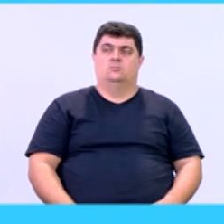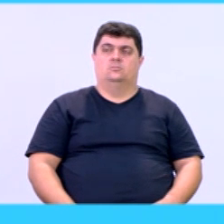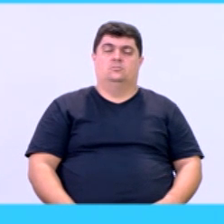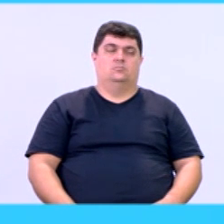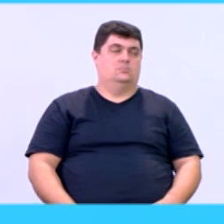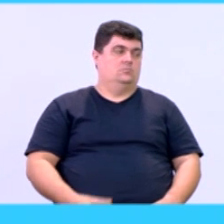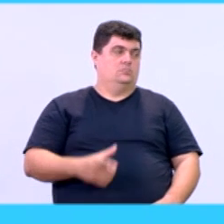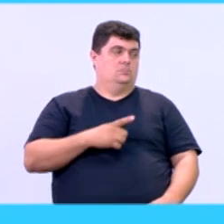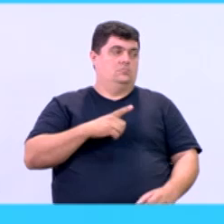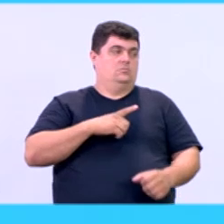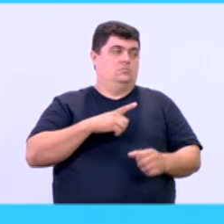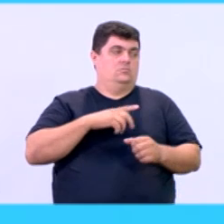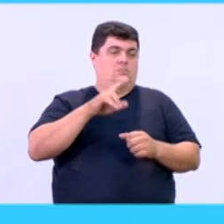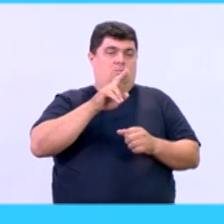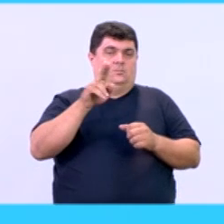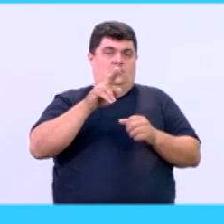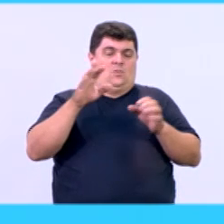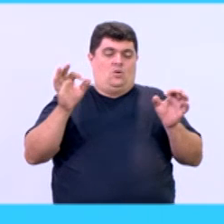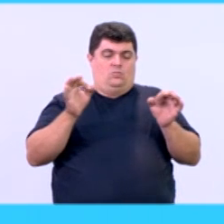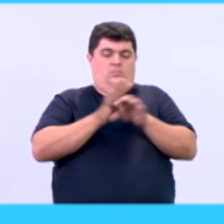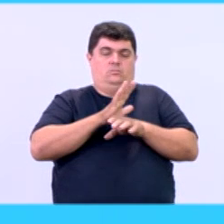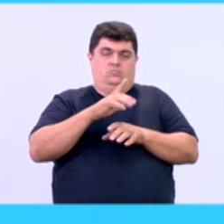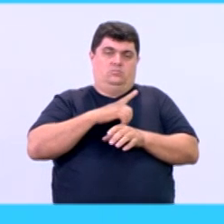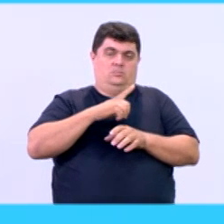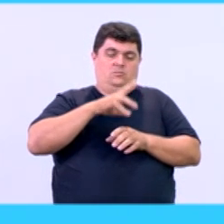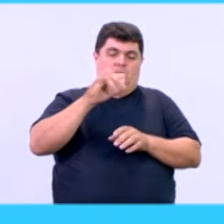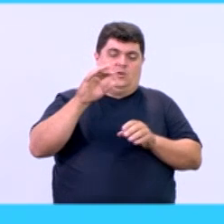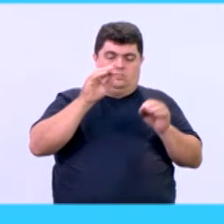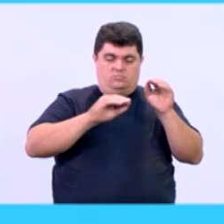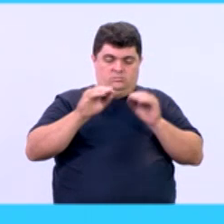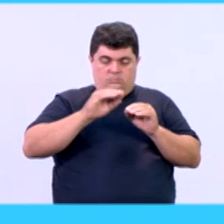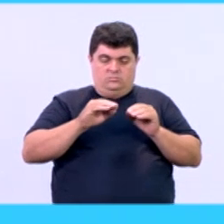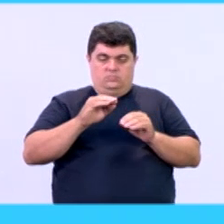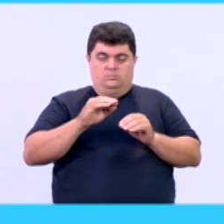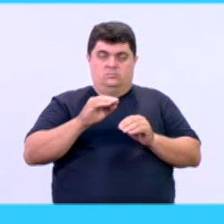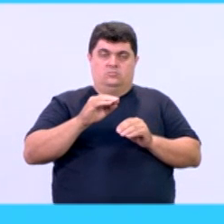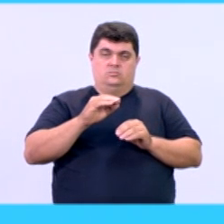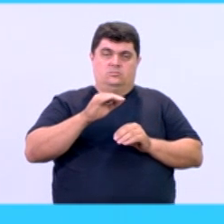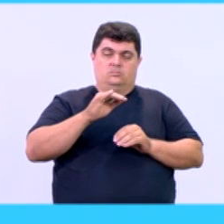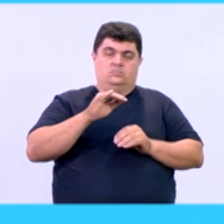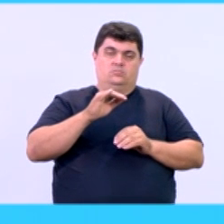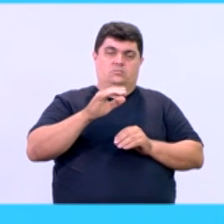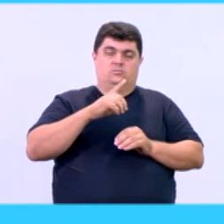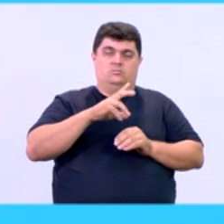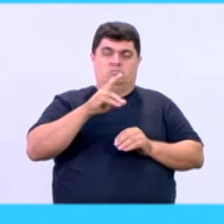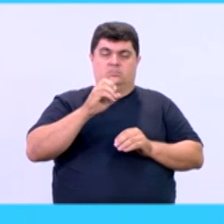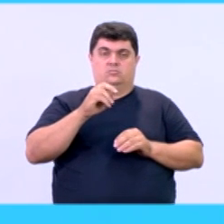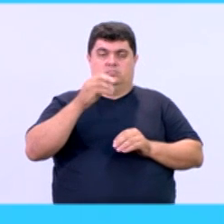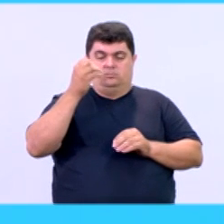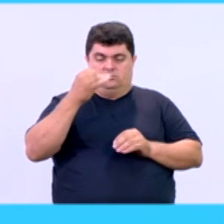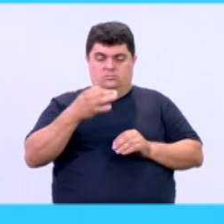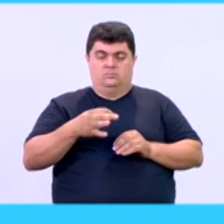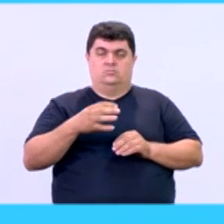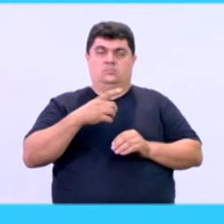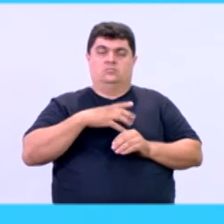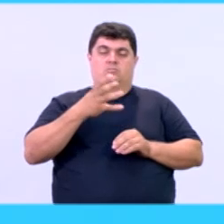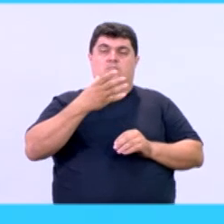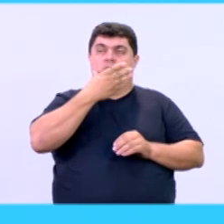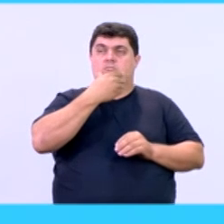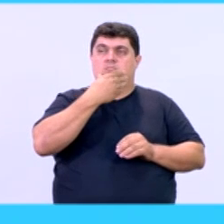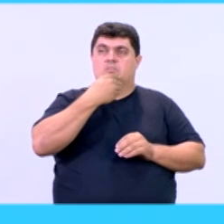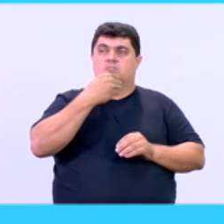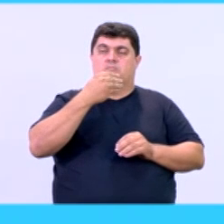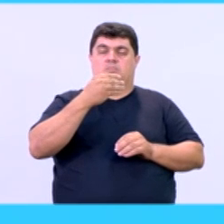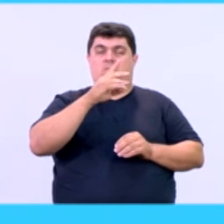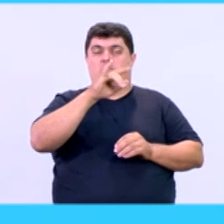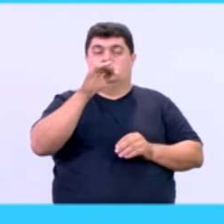Então, eu tenho o nome completo, que eu vou preencher aqui, teste. Vou falar que é masculino, vou dar a